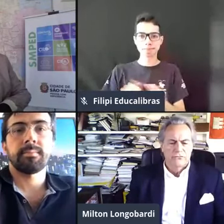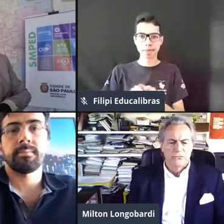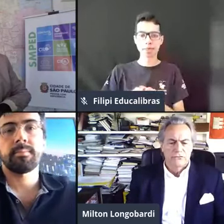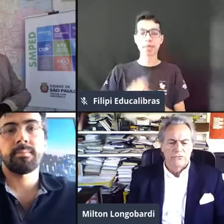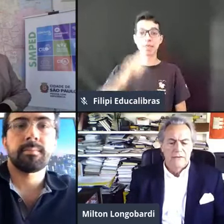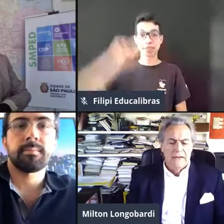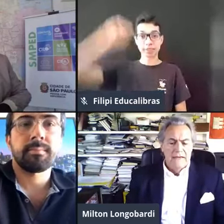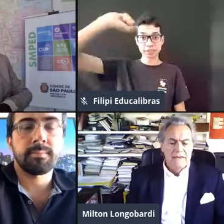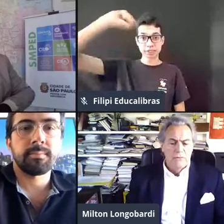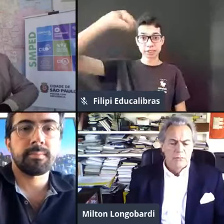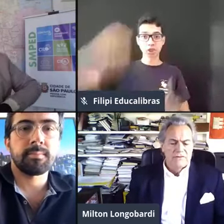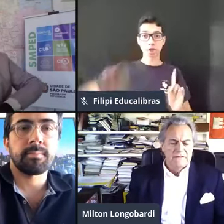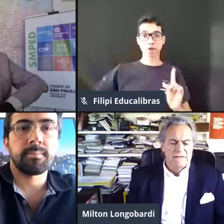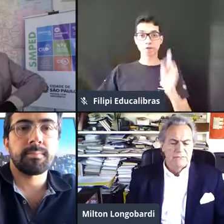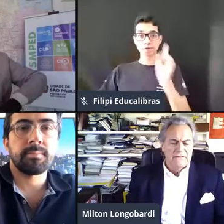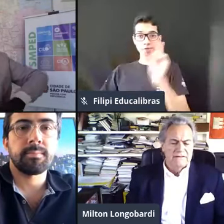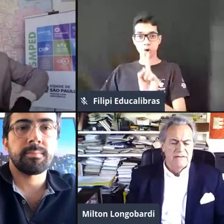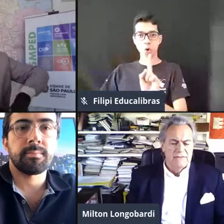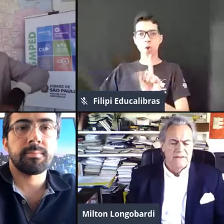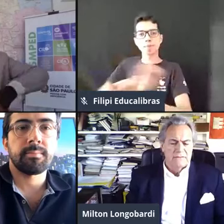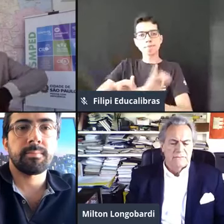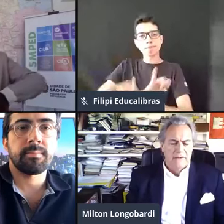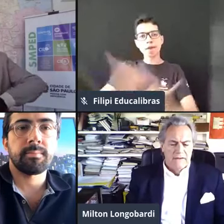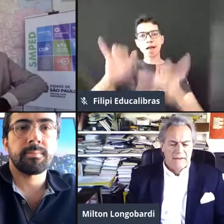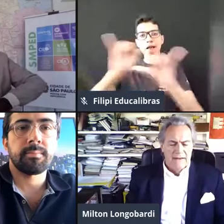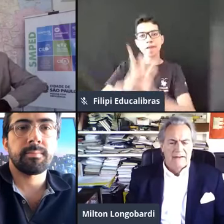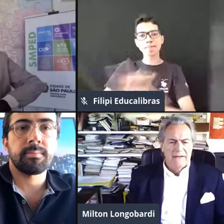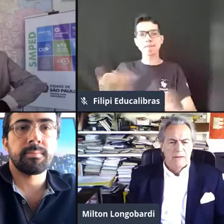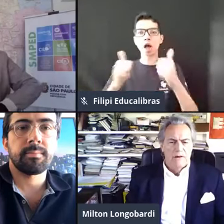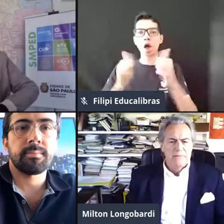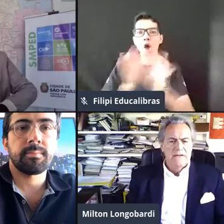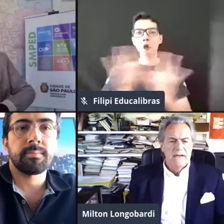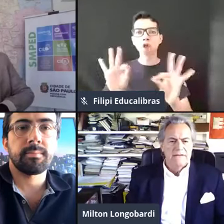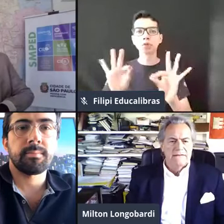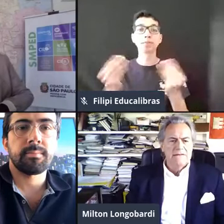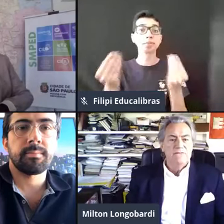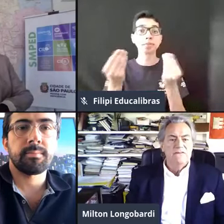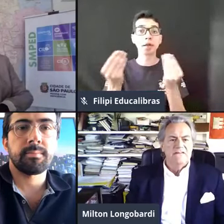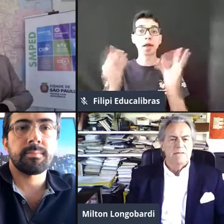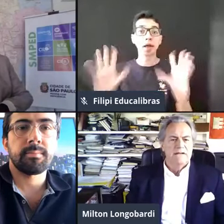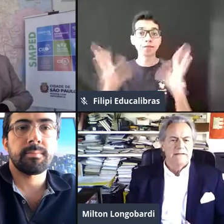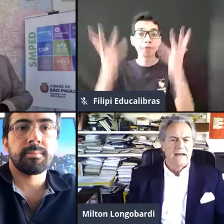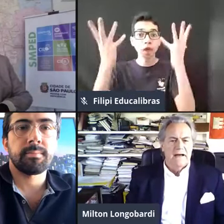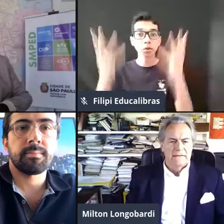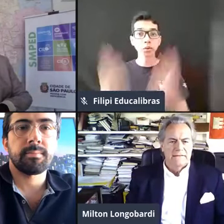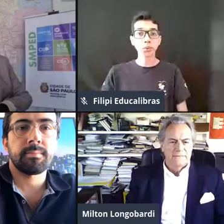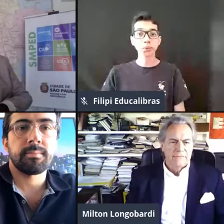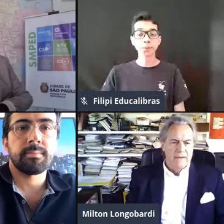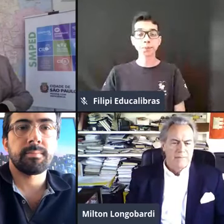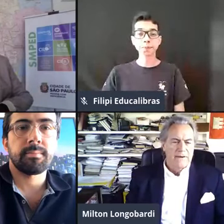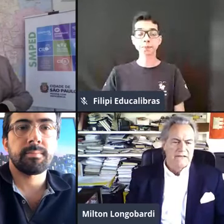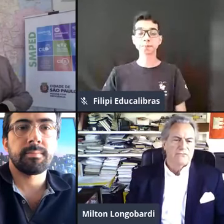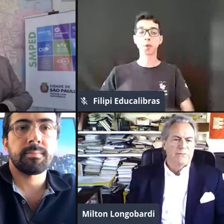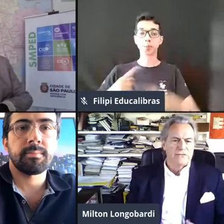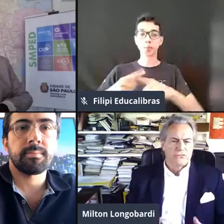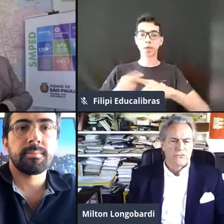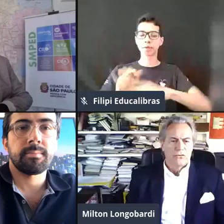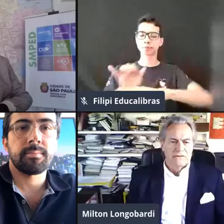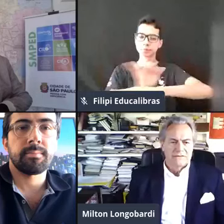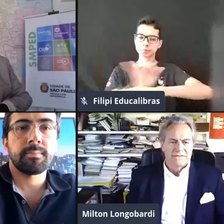belíssimo discurso, e o objetivo desse evento é criar um ambiente de visibilidade para